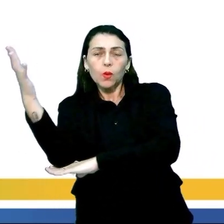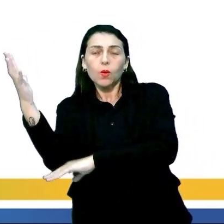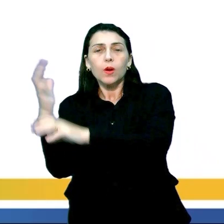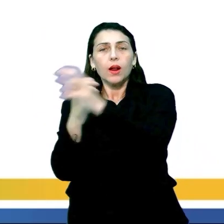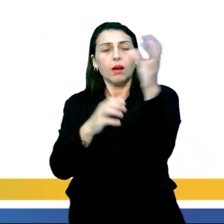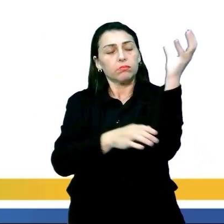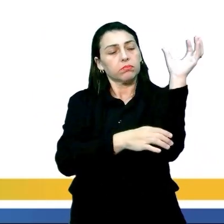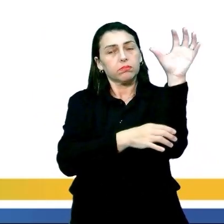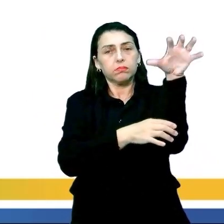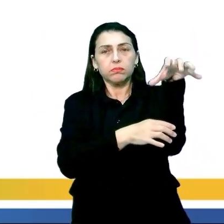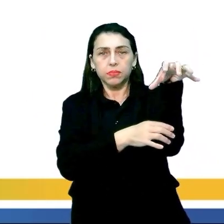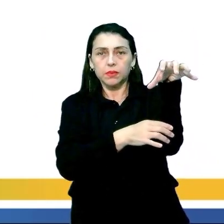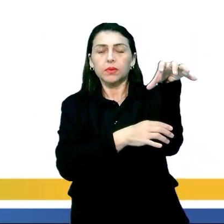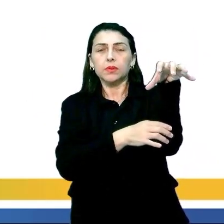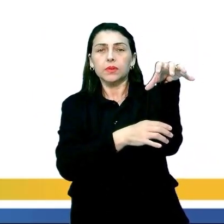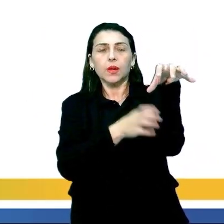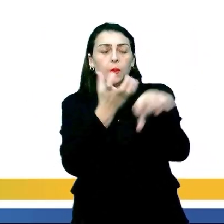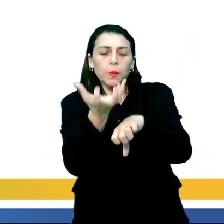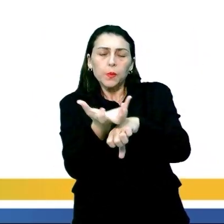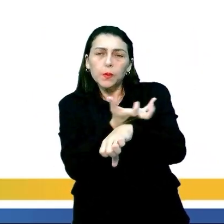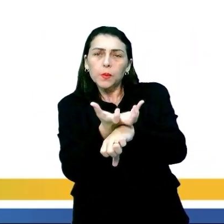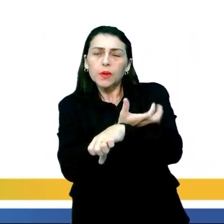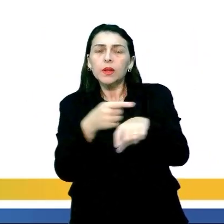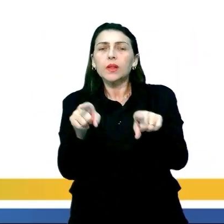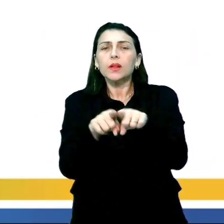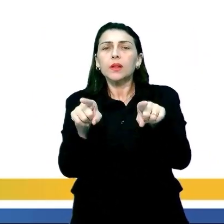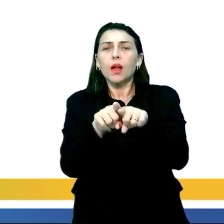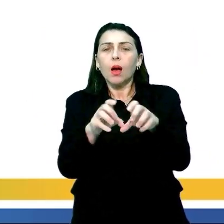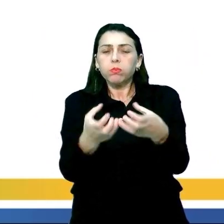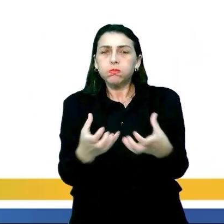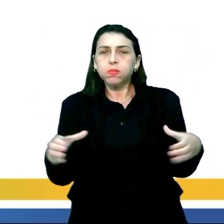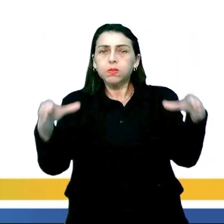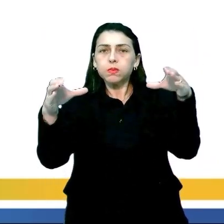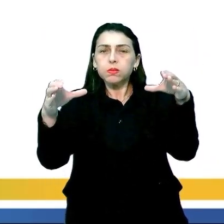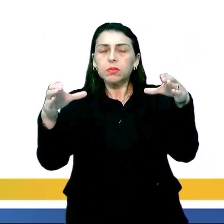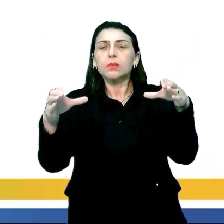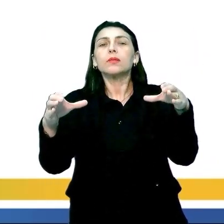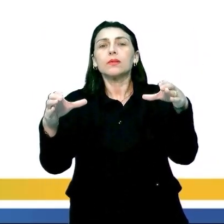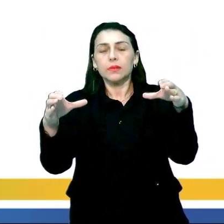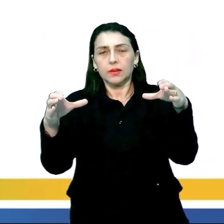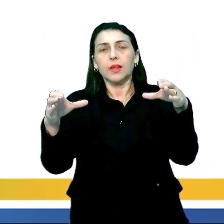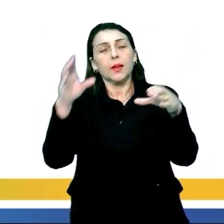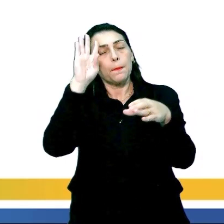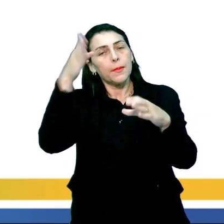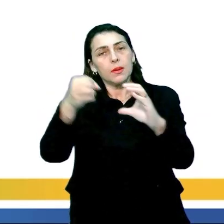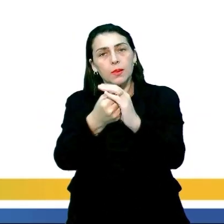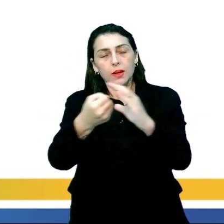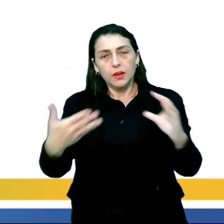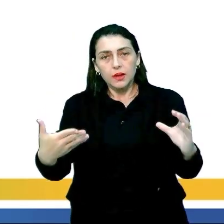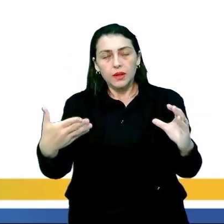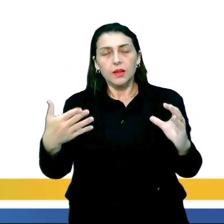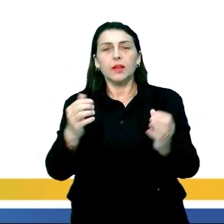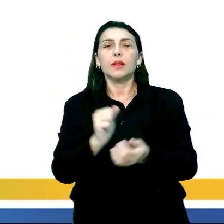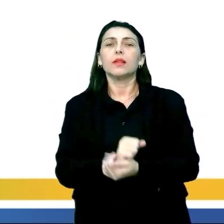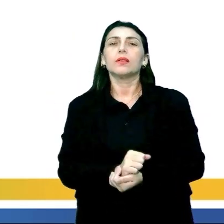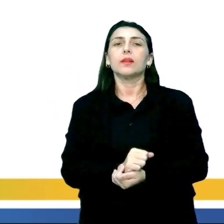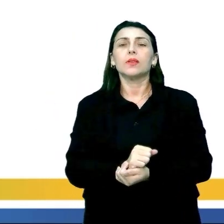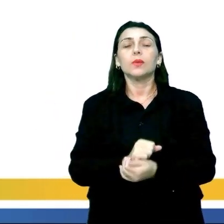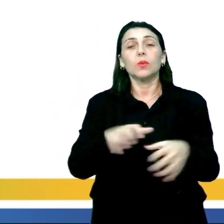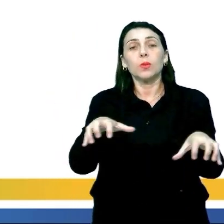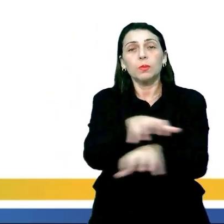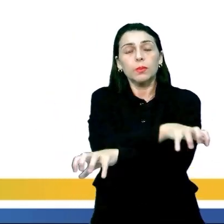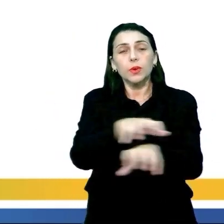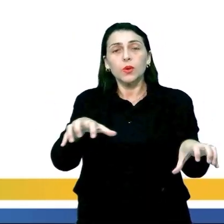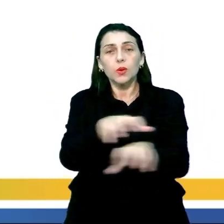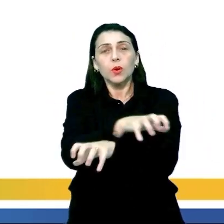troncos retorcidos, gramíneas e também arbustos. Então, essas são as principais características do